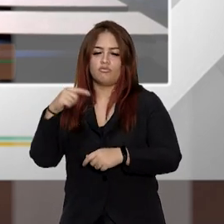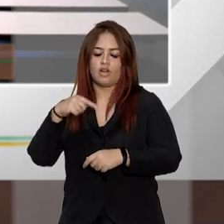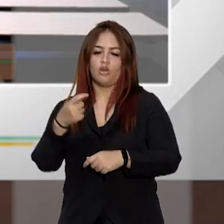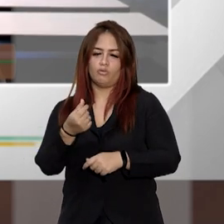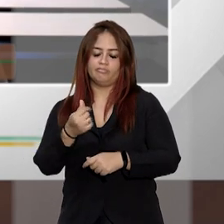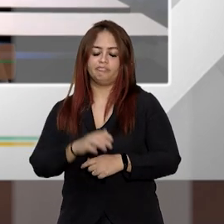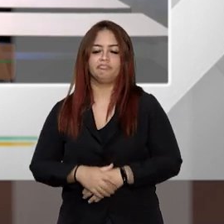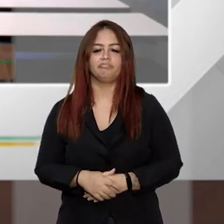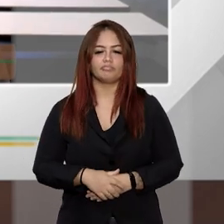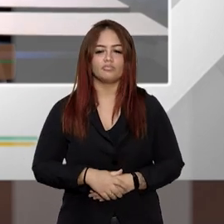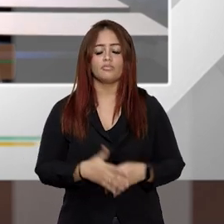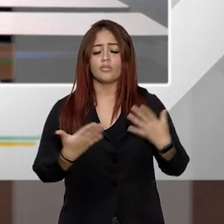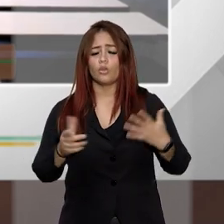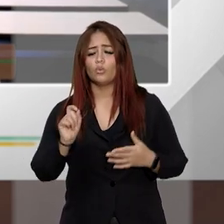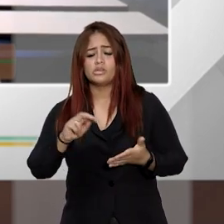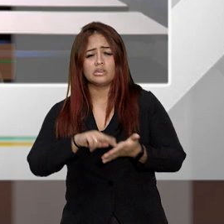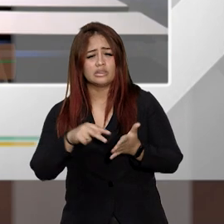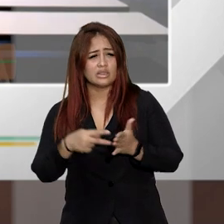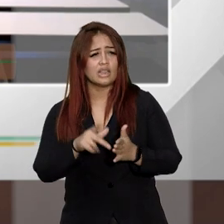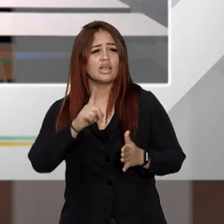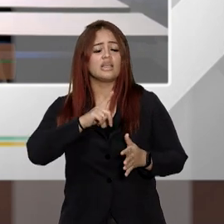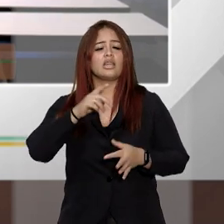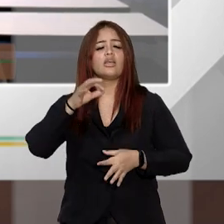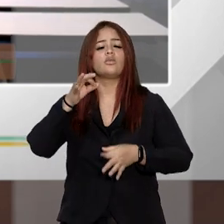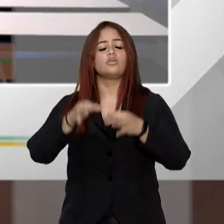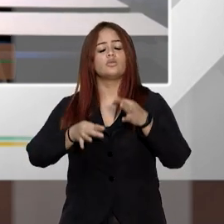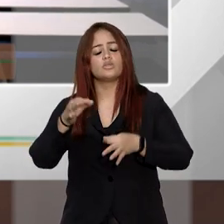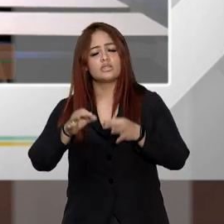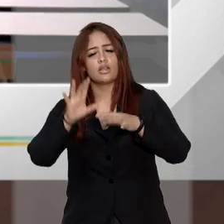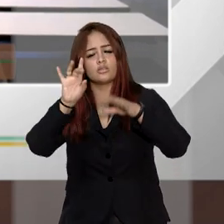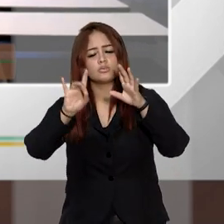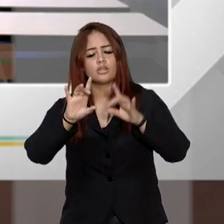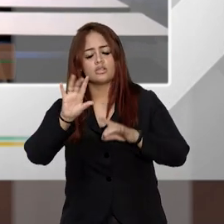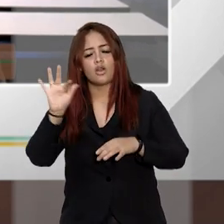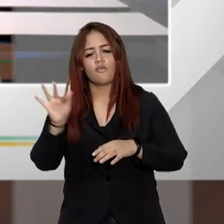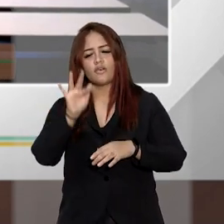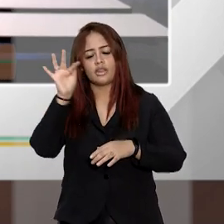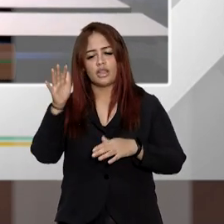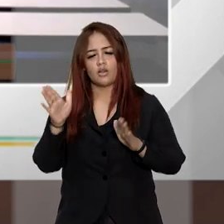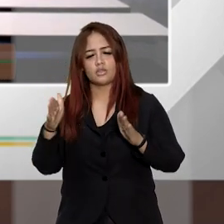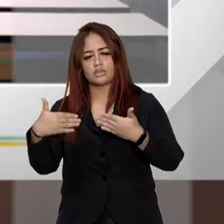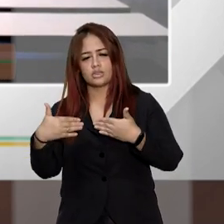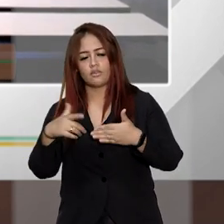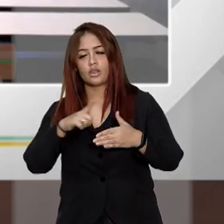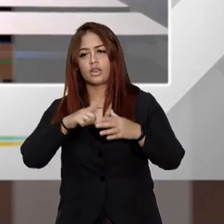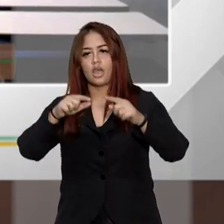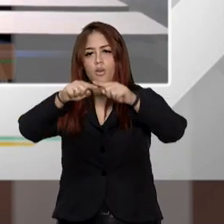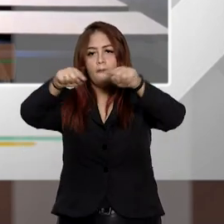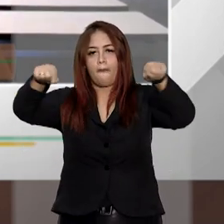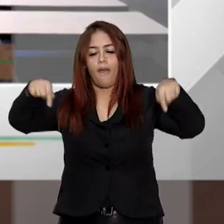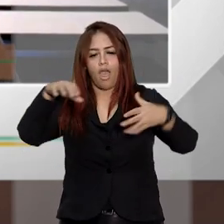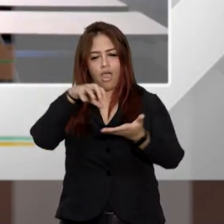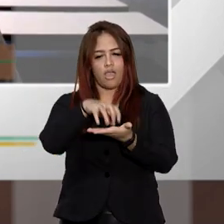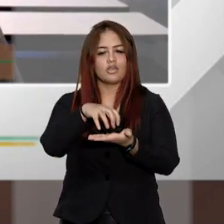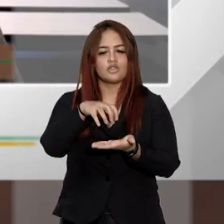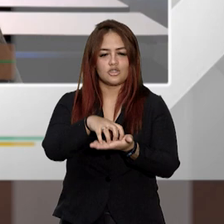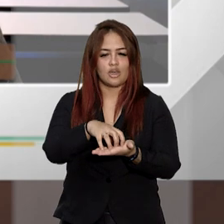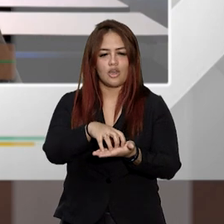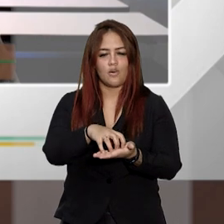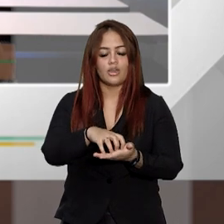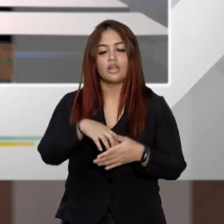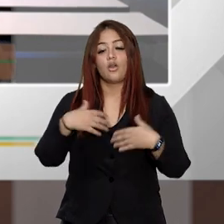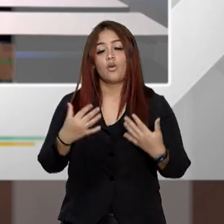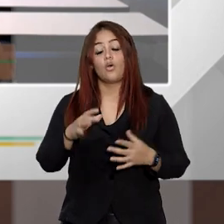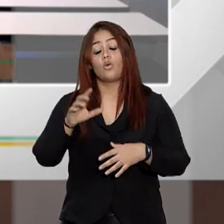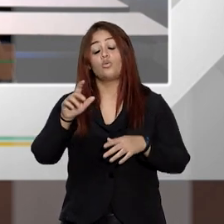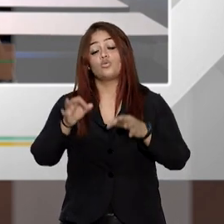quer dizer? Que havendo juizado especial federal cível que abranja uma determinada região, o respectivo